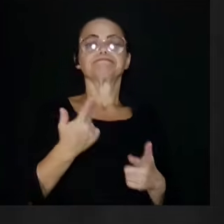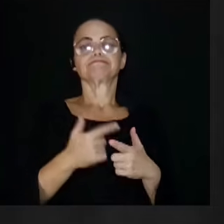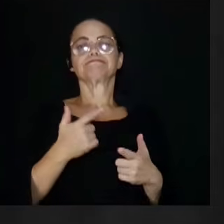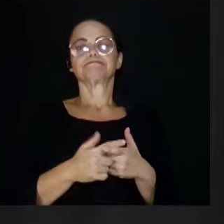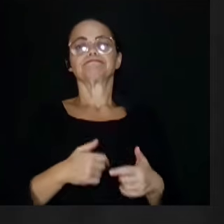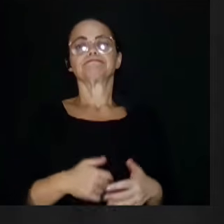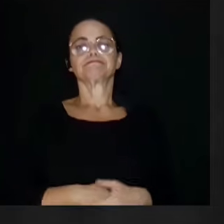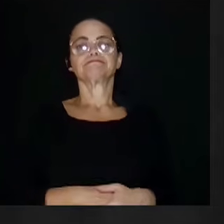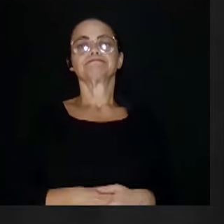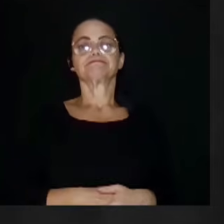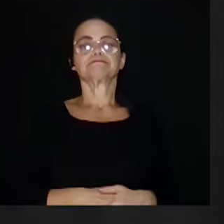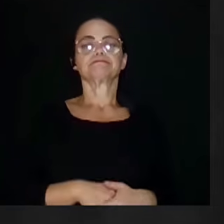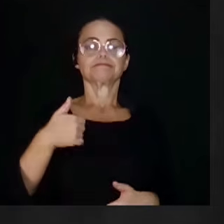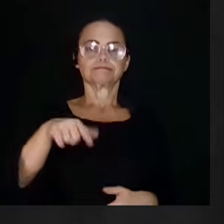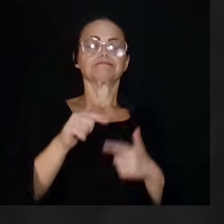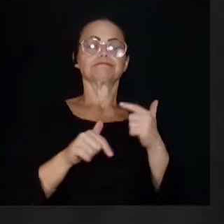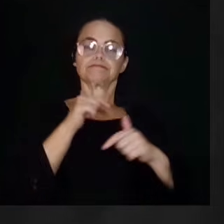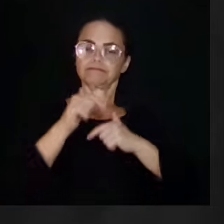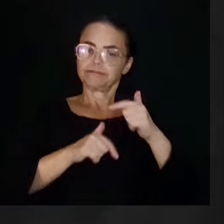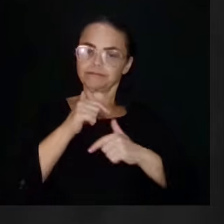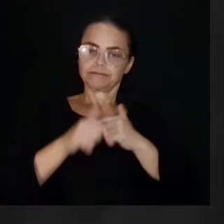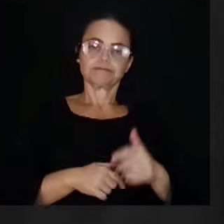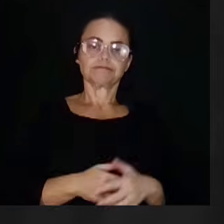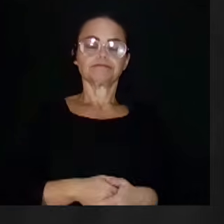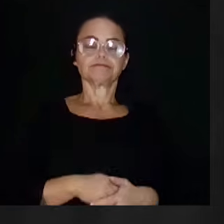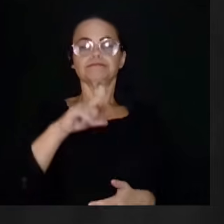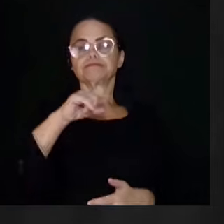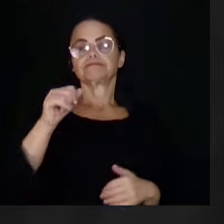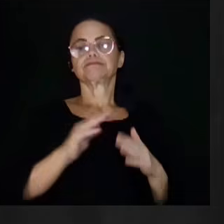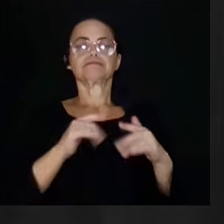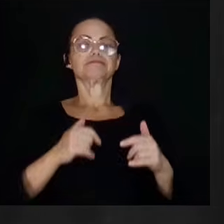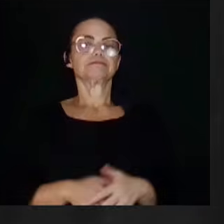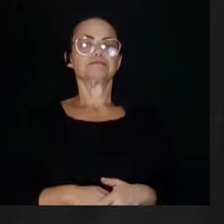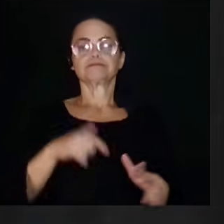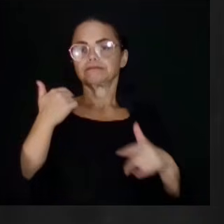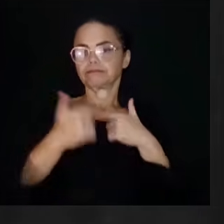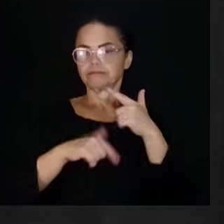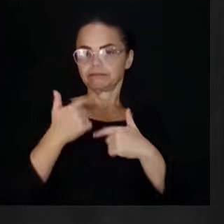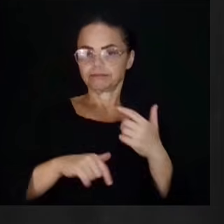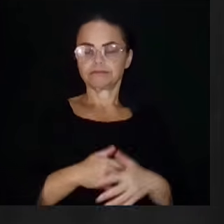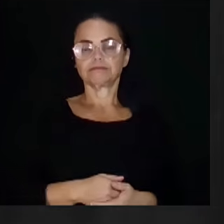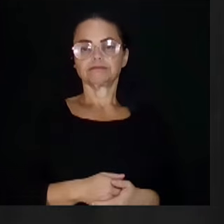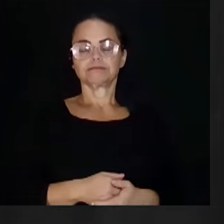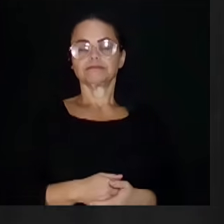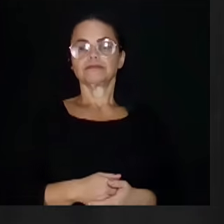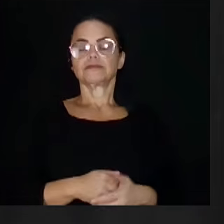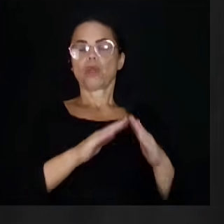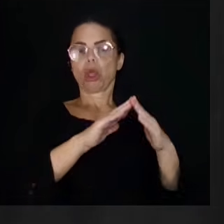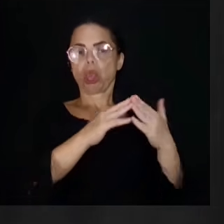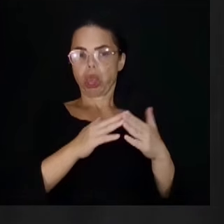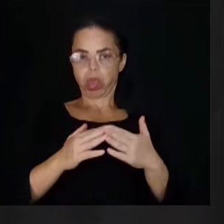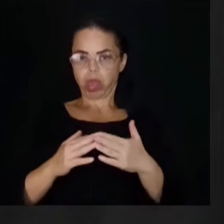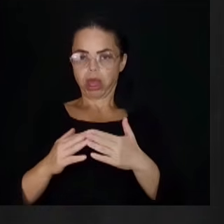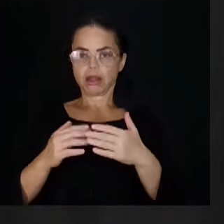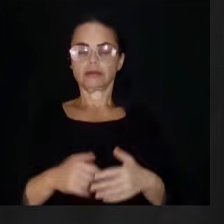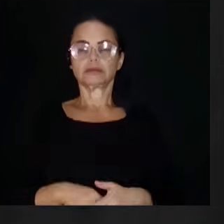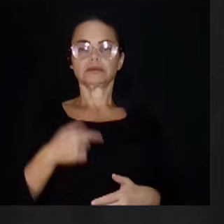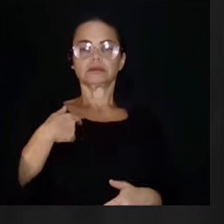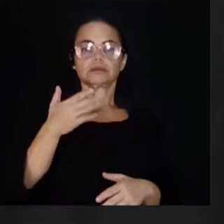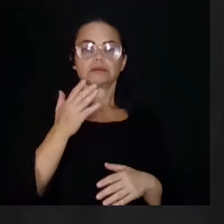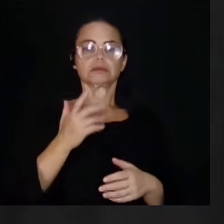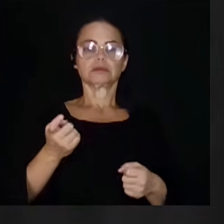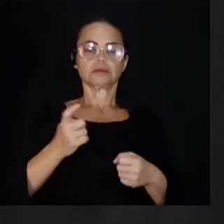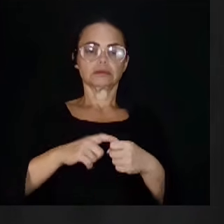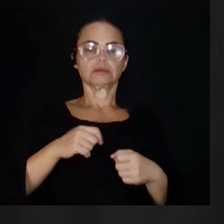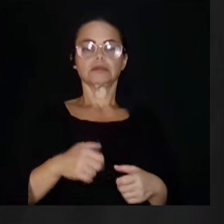trabalhar, certo? Então ela sai da casa dela, se ela trabalha, né? A gente está falando de periferia. Se ela vai entrar no serviço 8 da manhã, ela sai